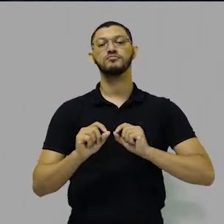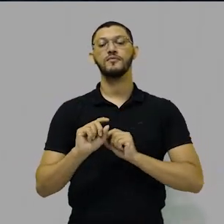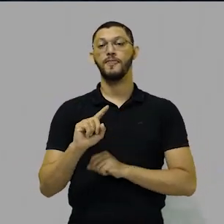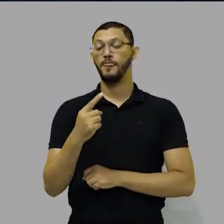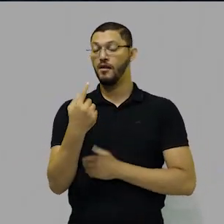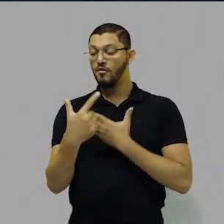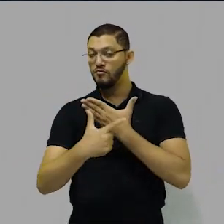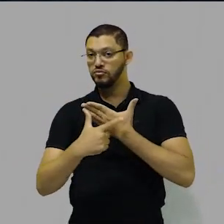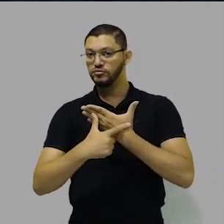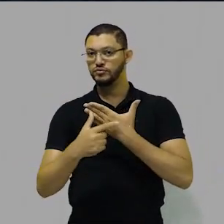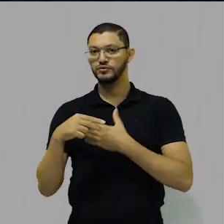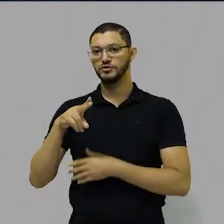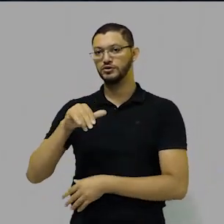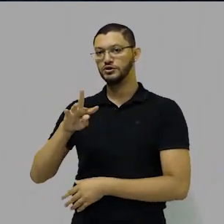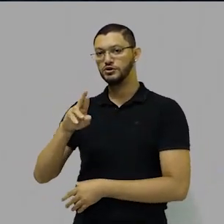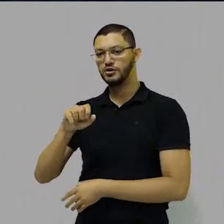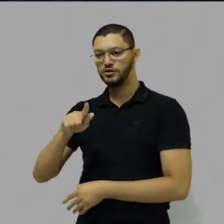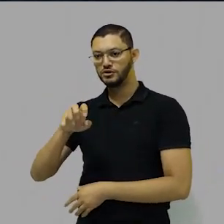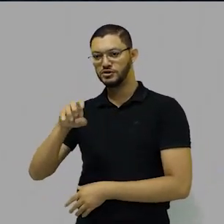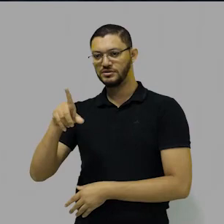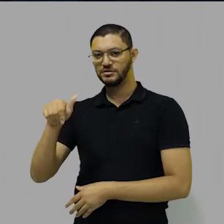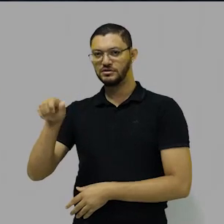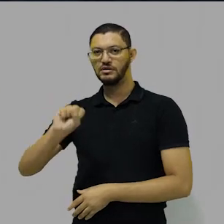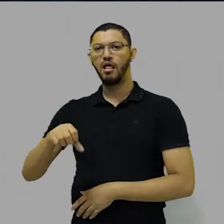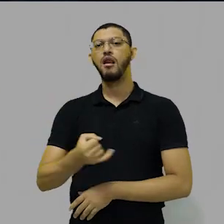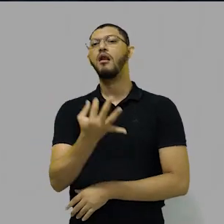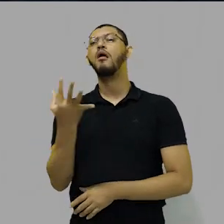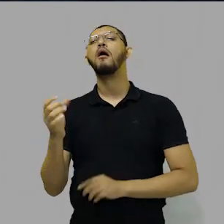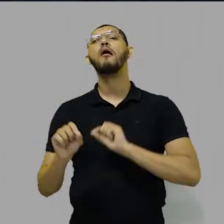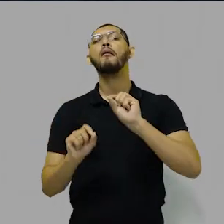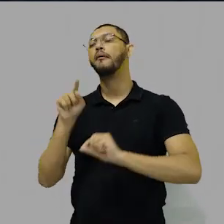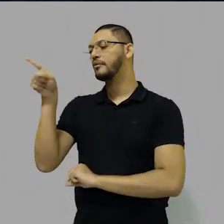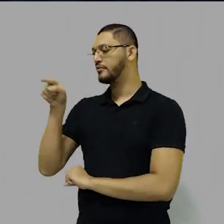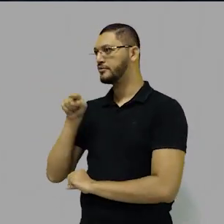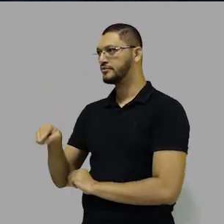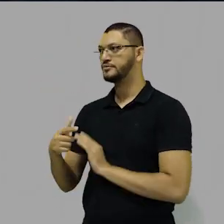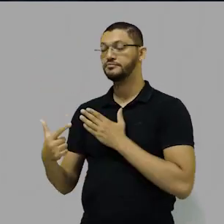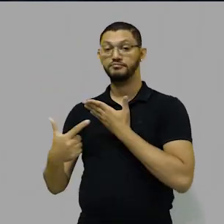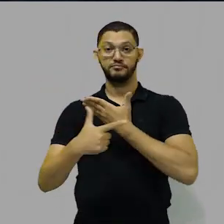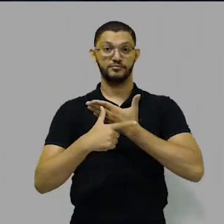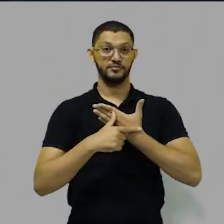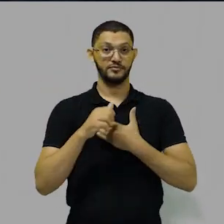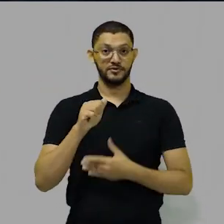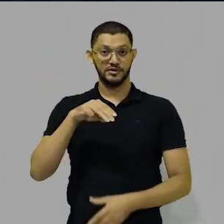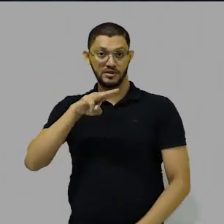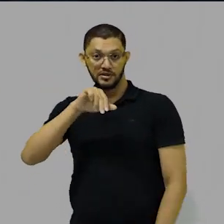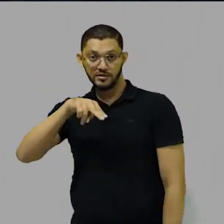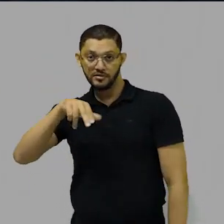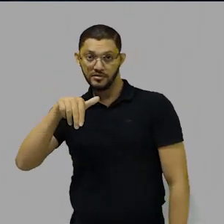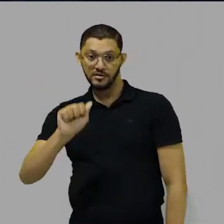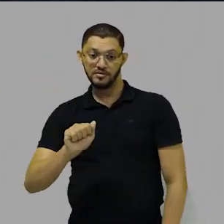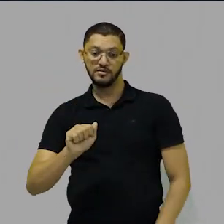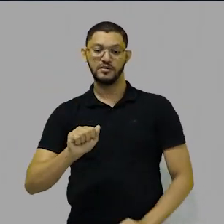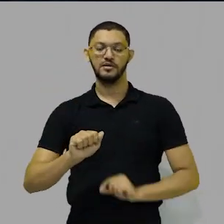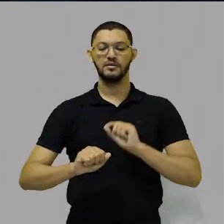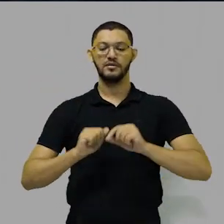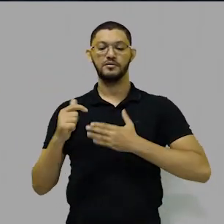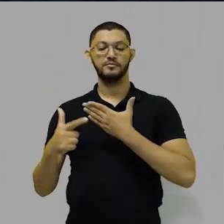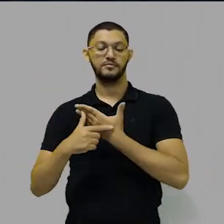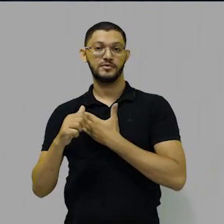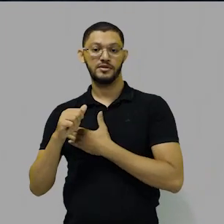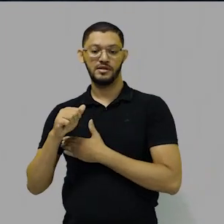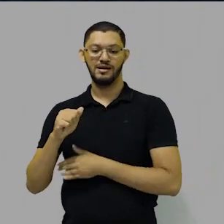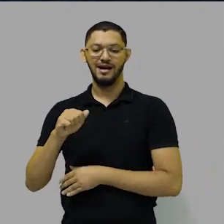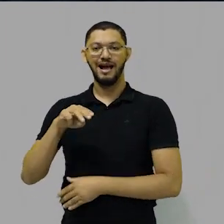das funções nitrogenadas. E quais são elas? Olha só, nós temos a função amina, função